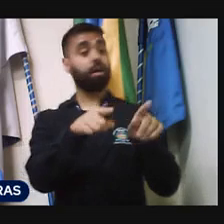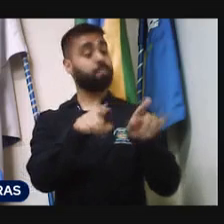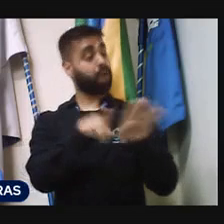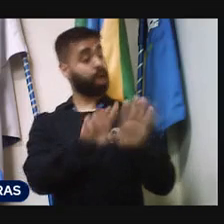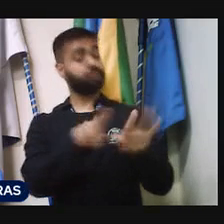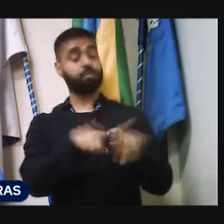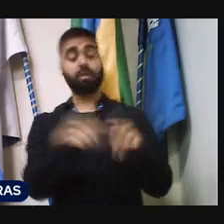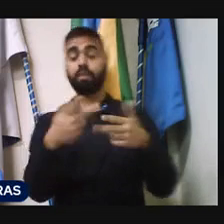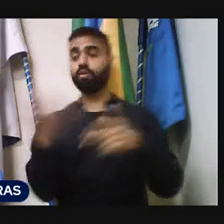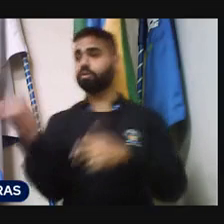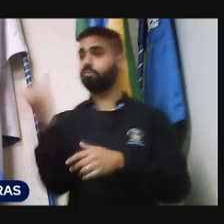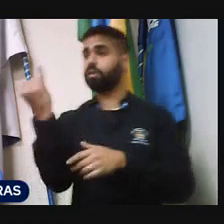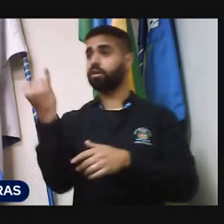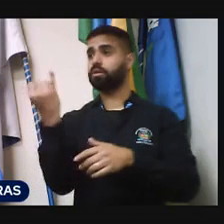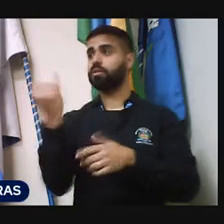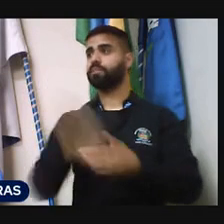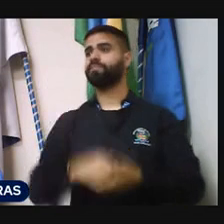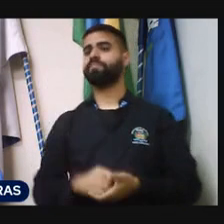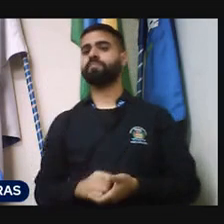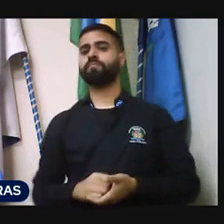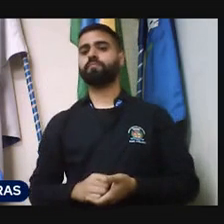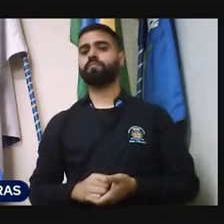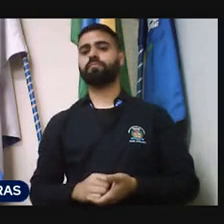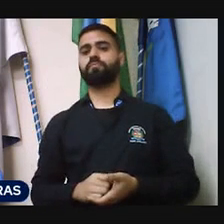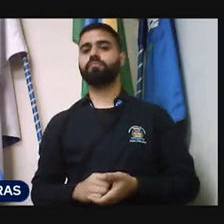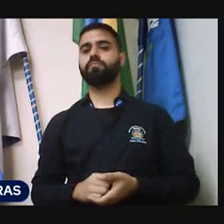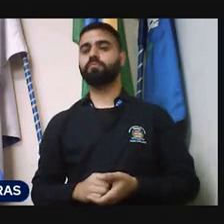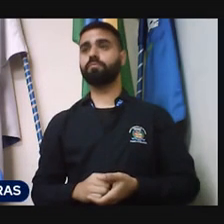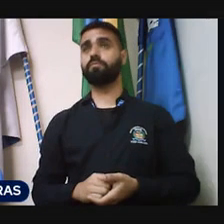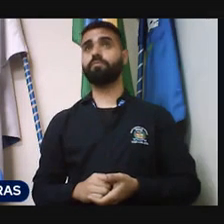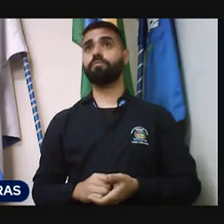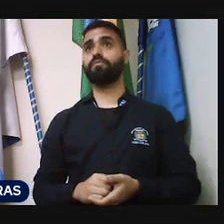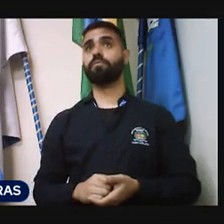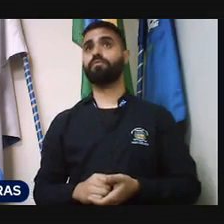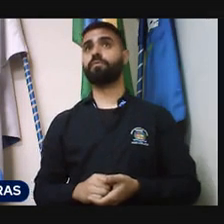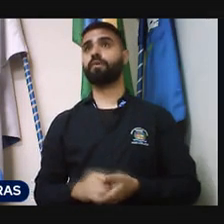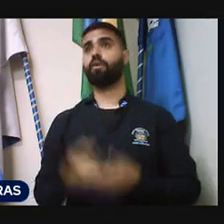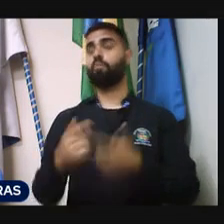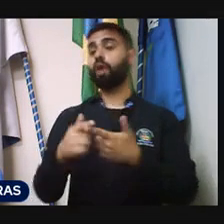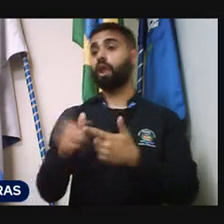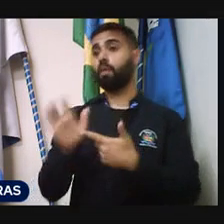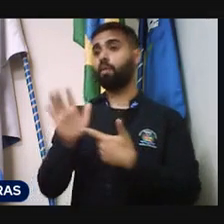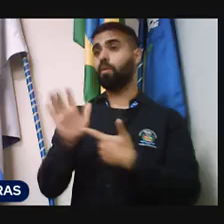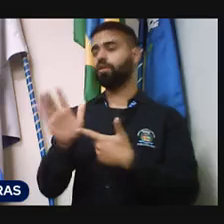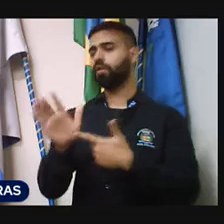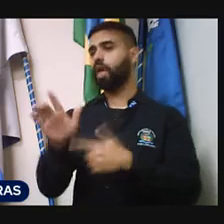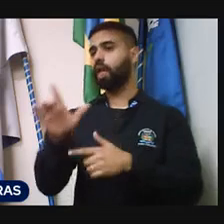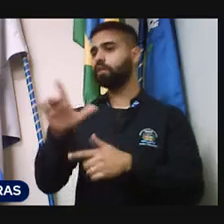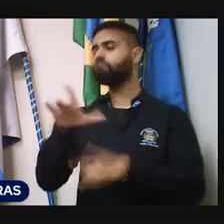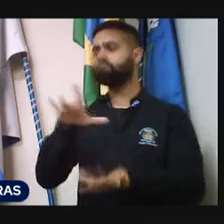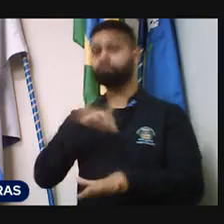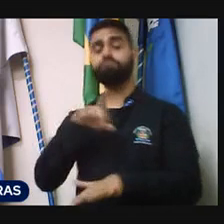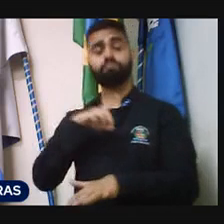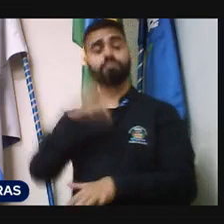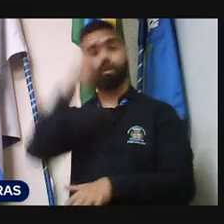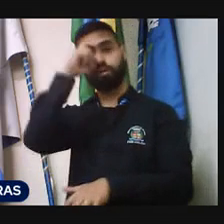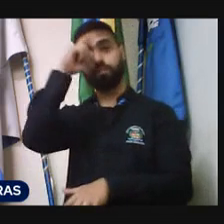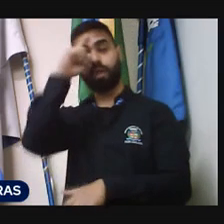é importante porque ela gosta do hospital Recife PE